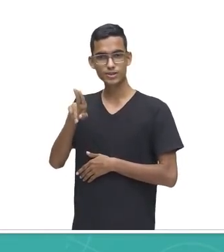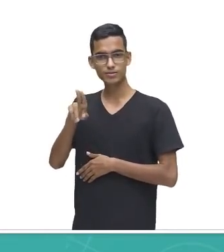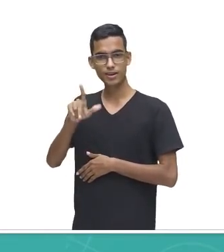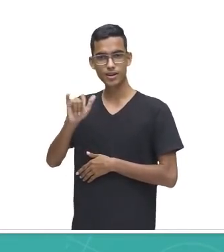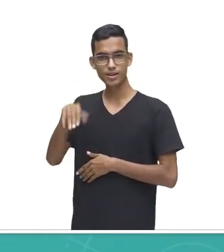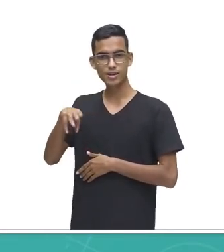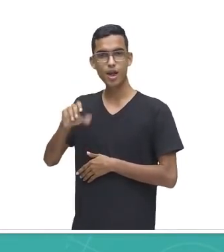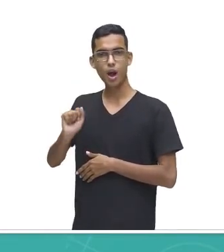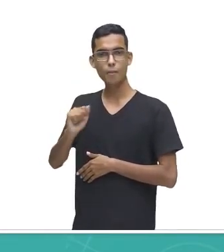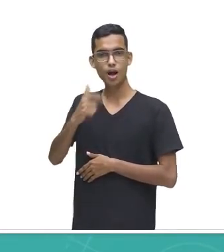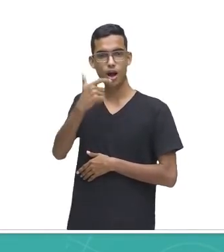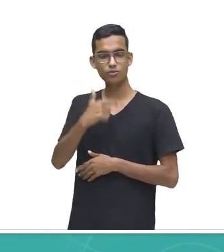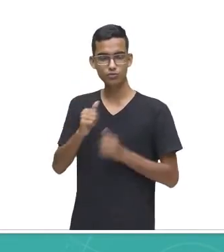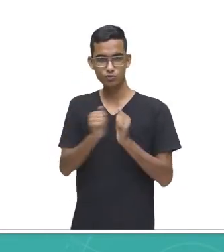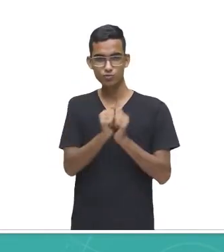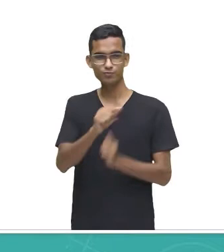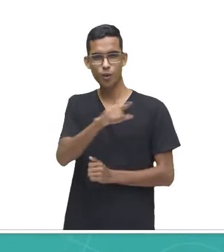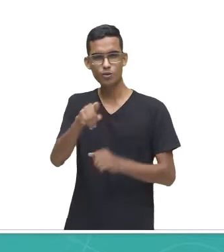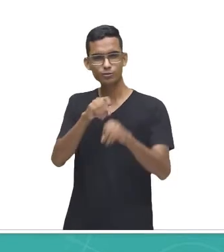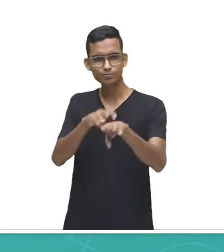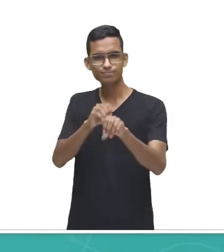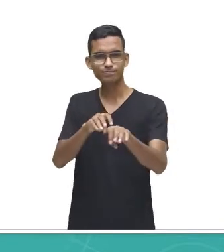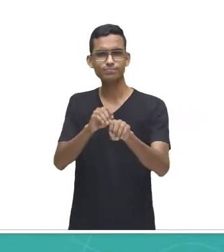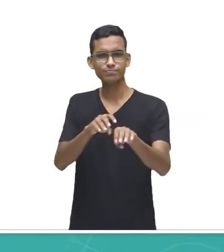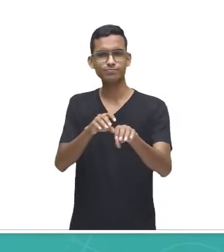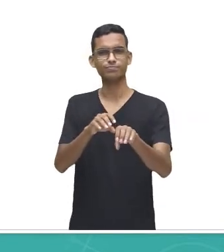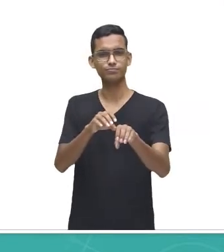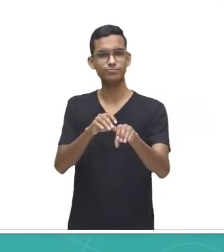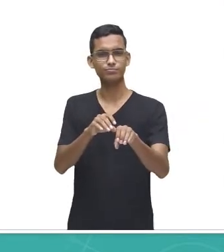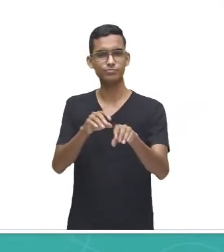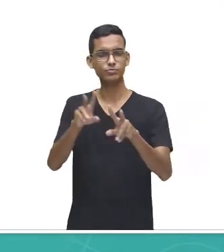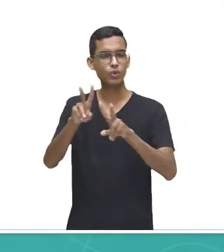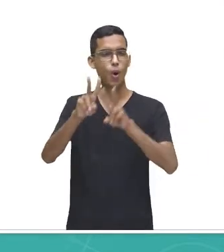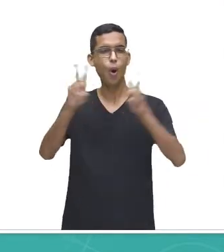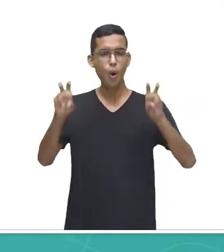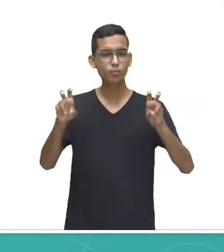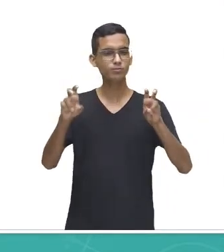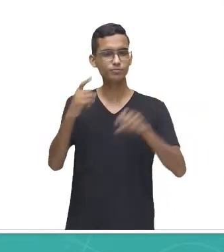longo desta aula refletindo juntos sobre